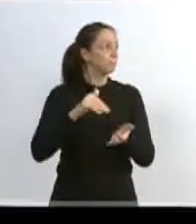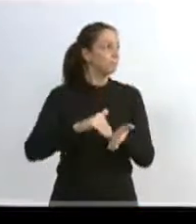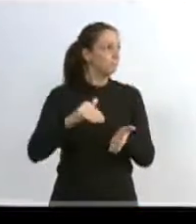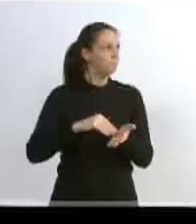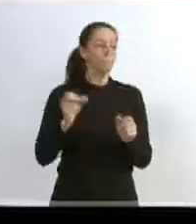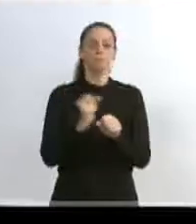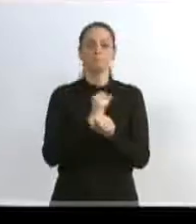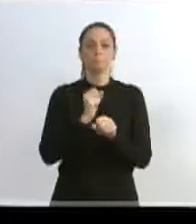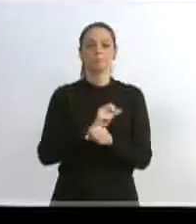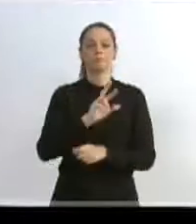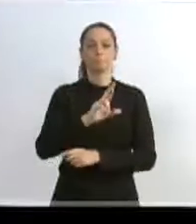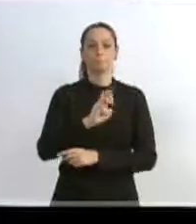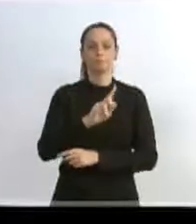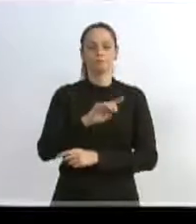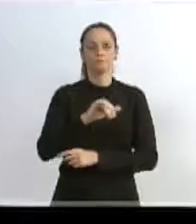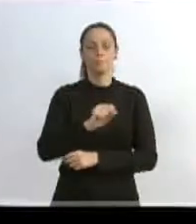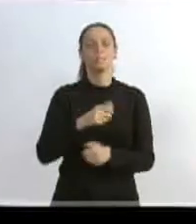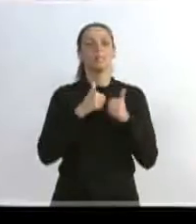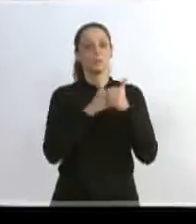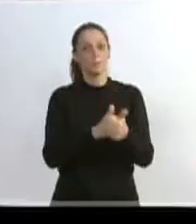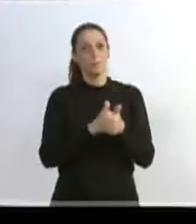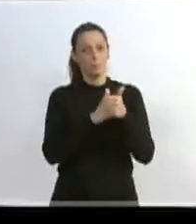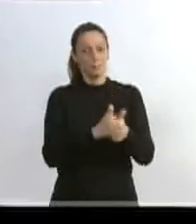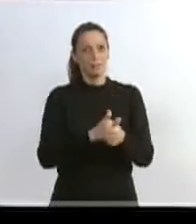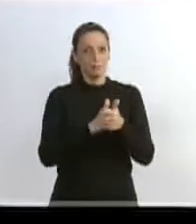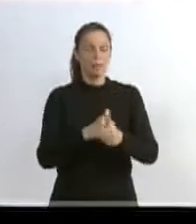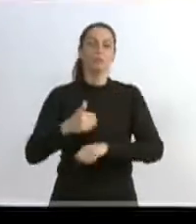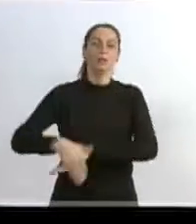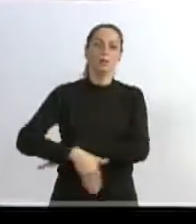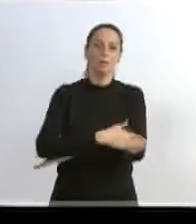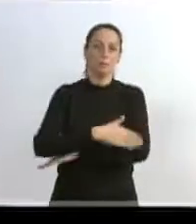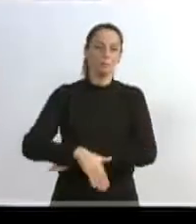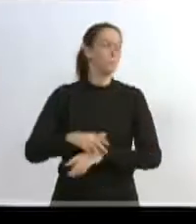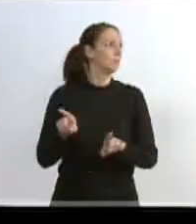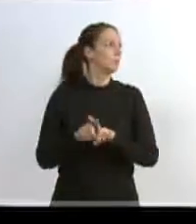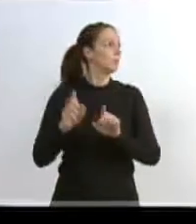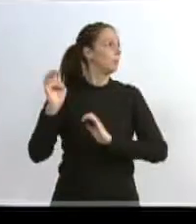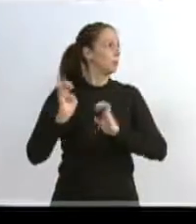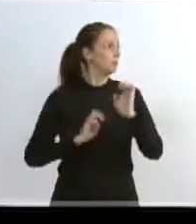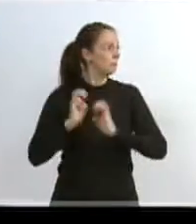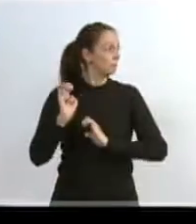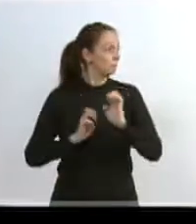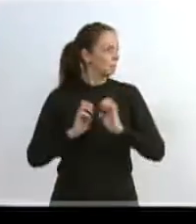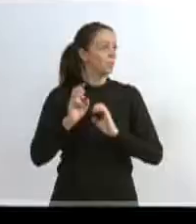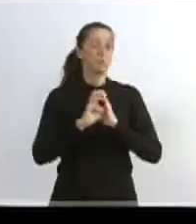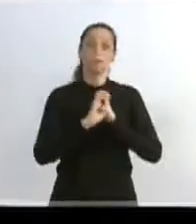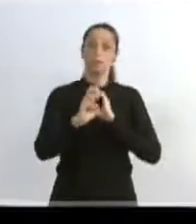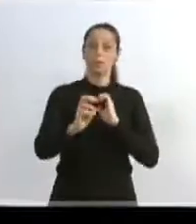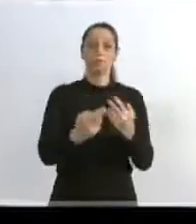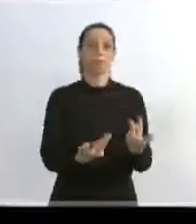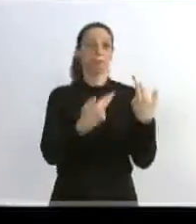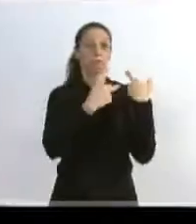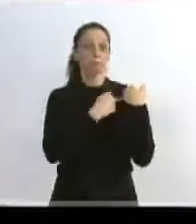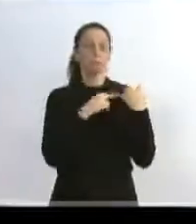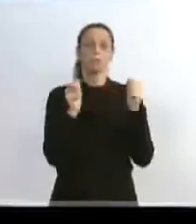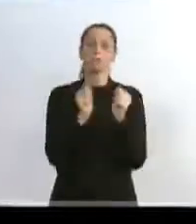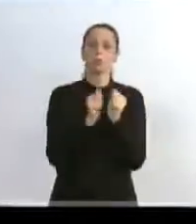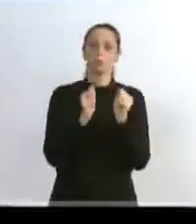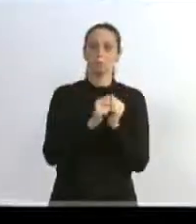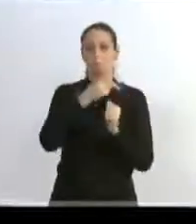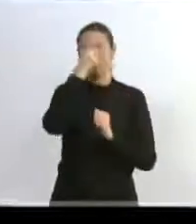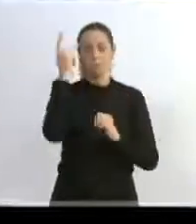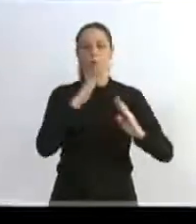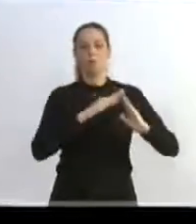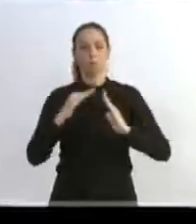o régis juntamente com sua equipe acompanha a execução com o proprietário da empresa para o fera seu marido o engenheiro responsável com os moradores membros da comissão da rua